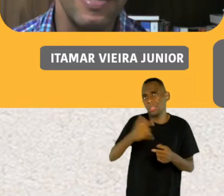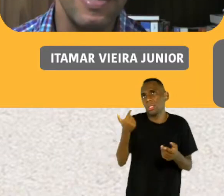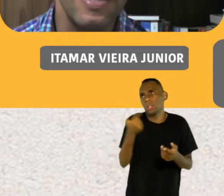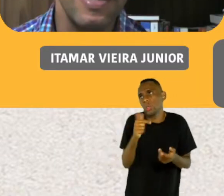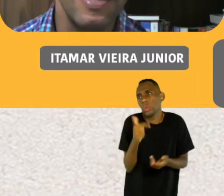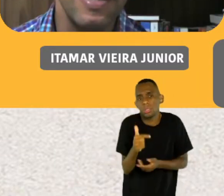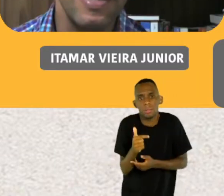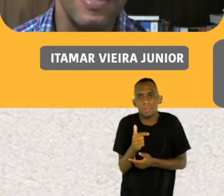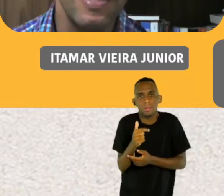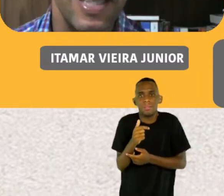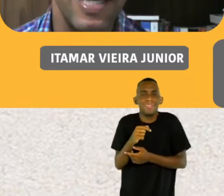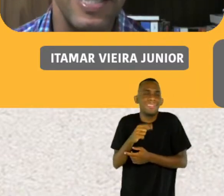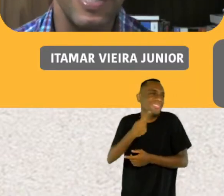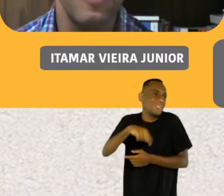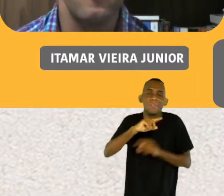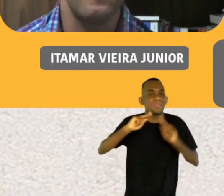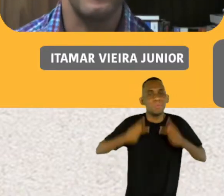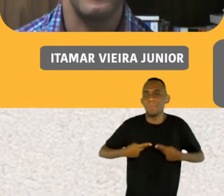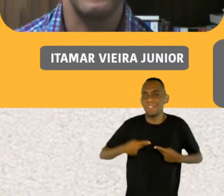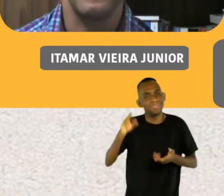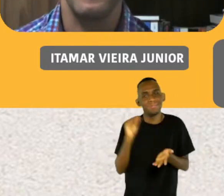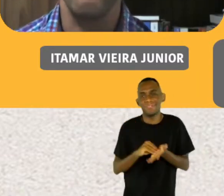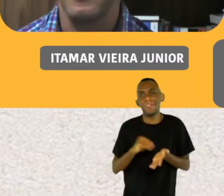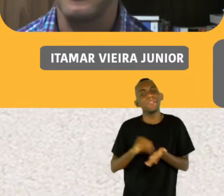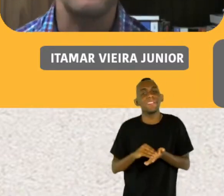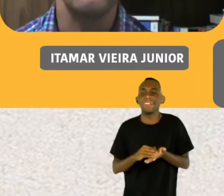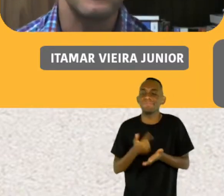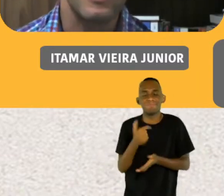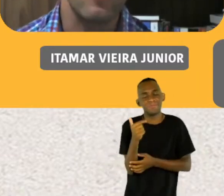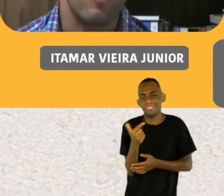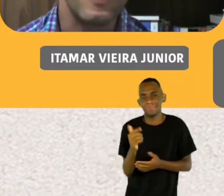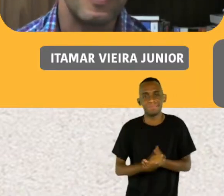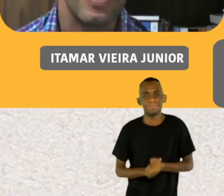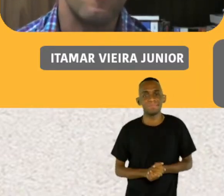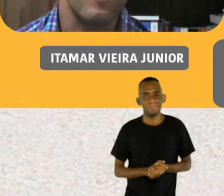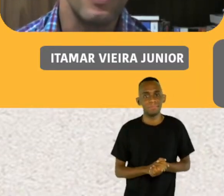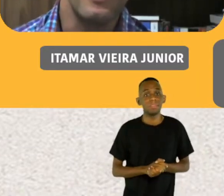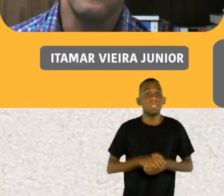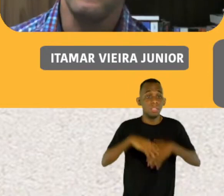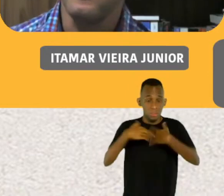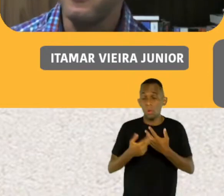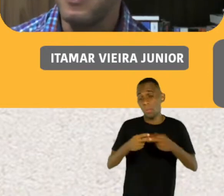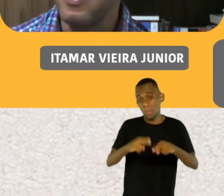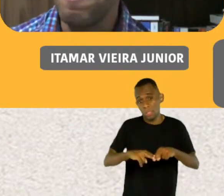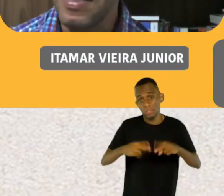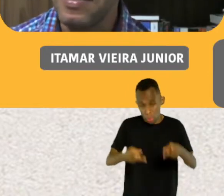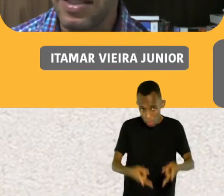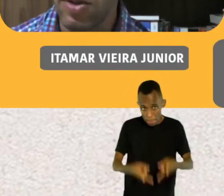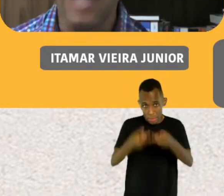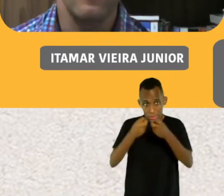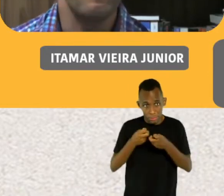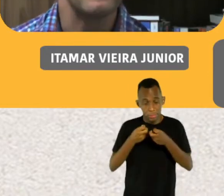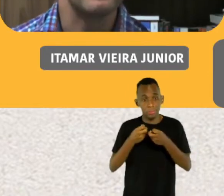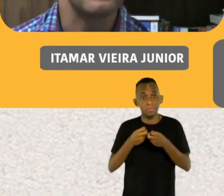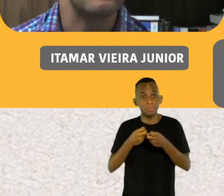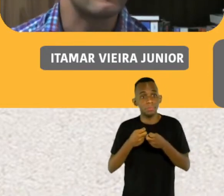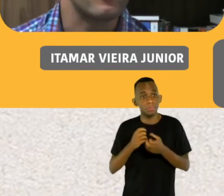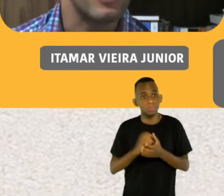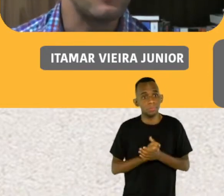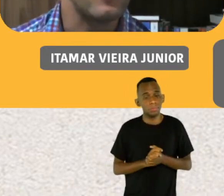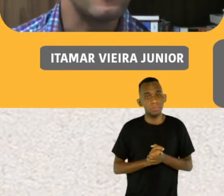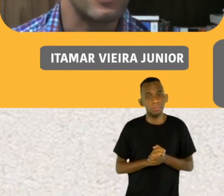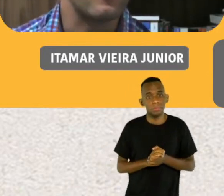não seria humano também, né? Então, é dessa maneira que eu observo. E pensando, aí eu vou pensar